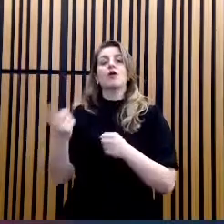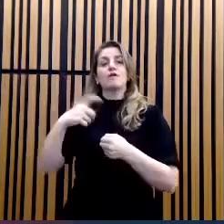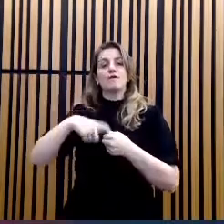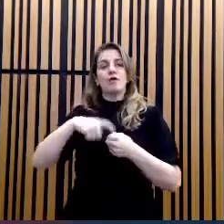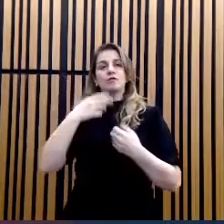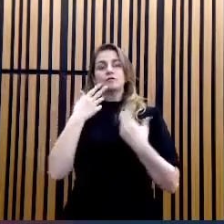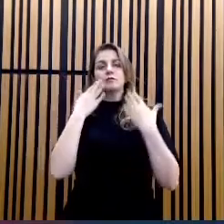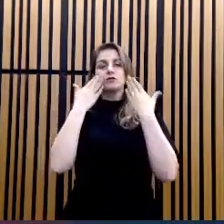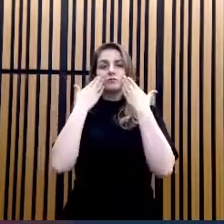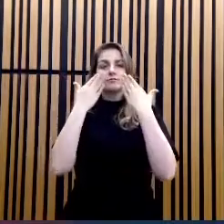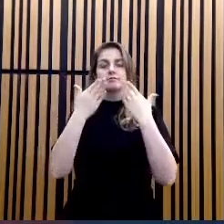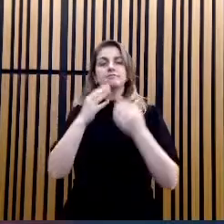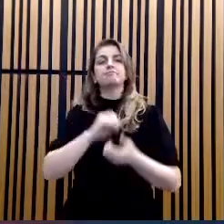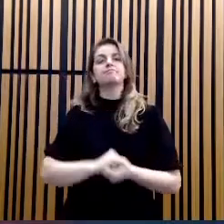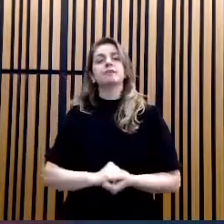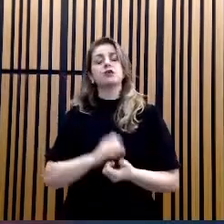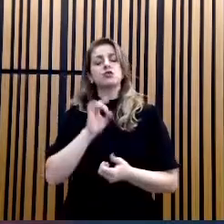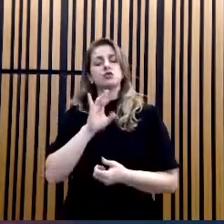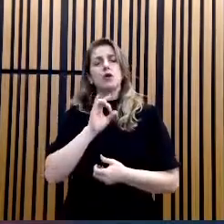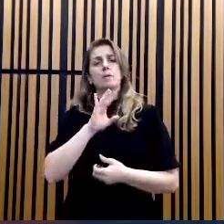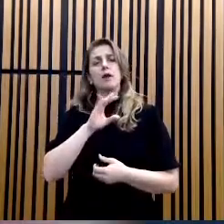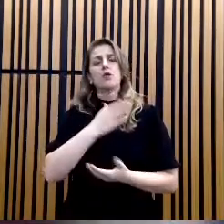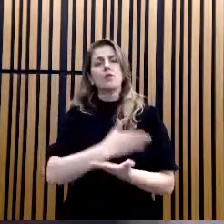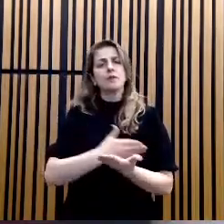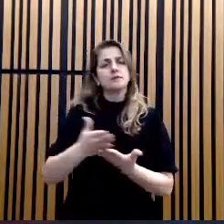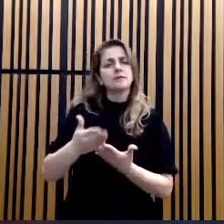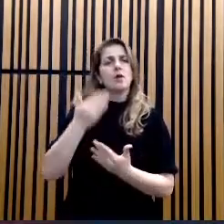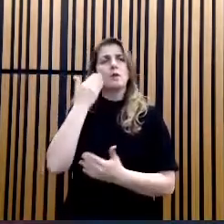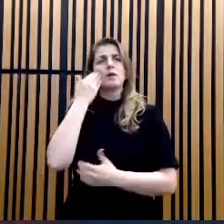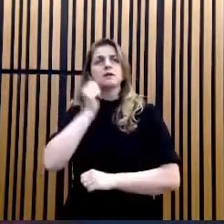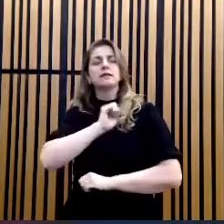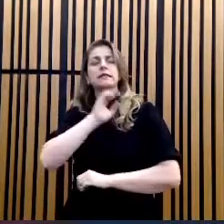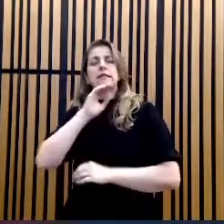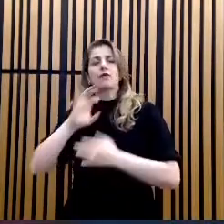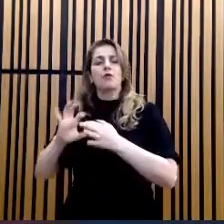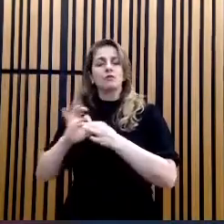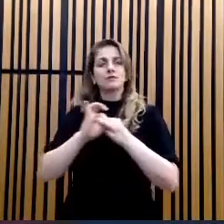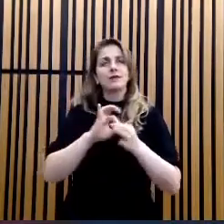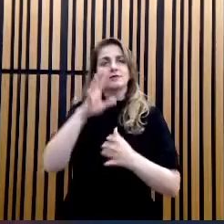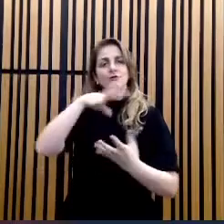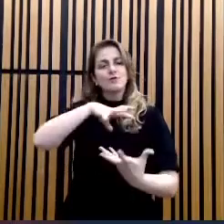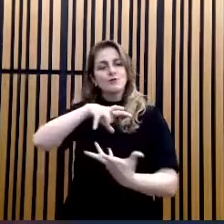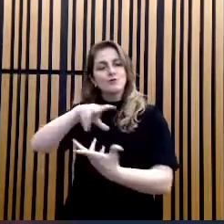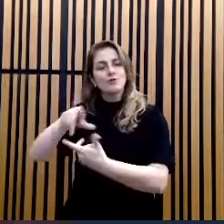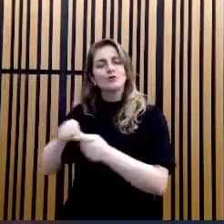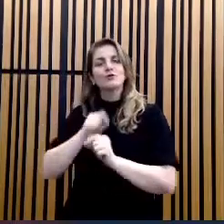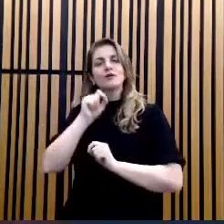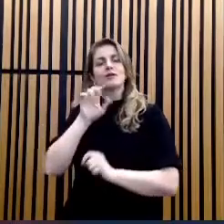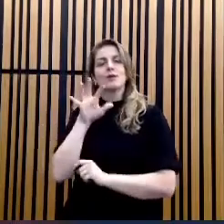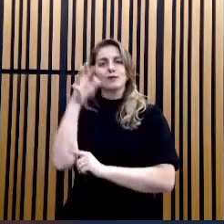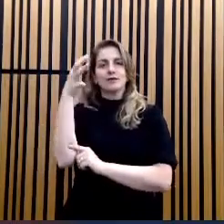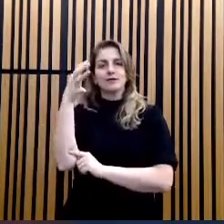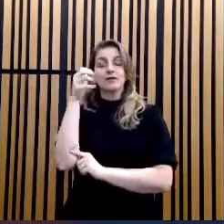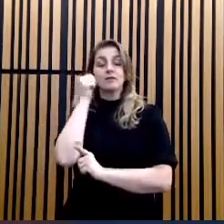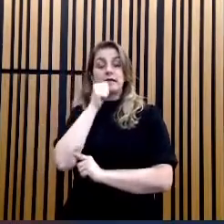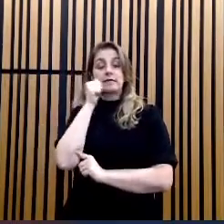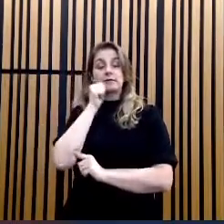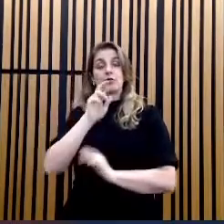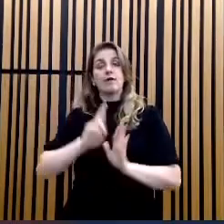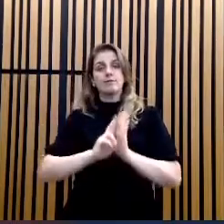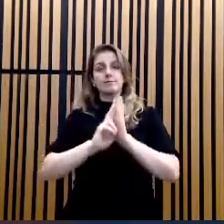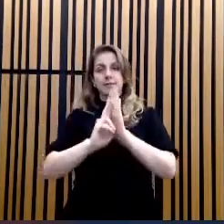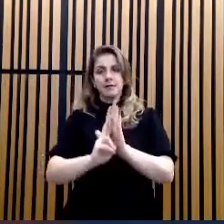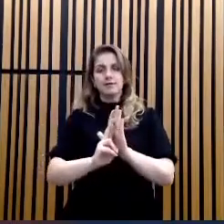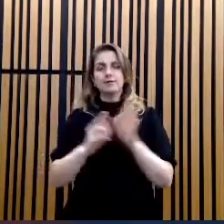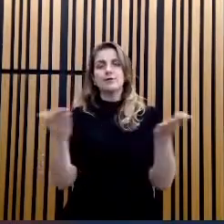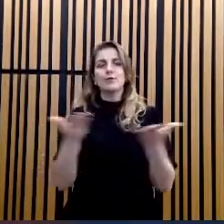vocês. Aqui foi para dar assim, uma ideia do que está acontecendo no mundo e o que, que essas mulheres representam hoje,